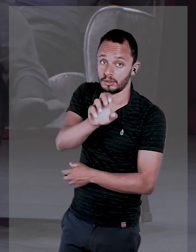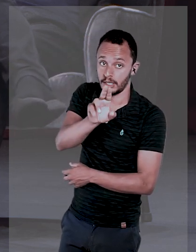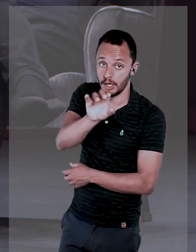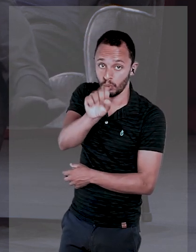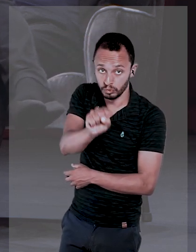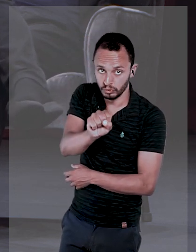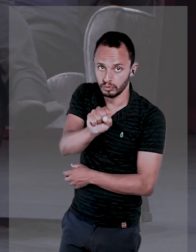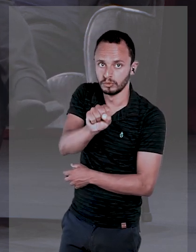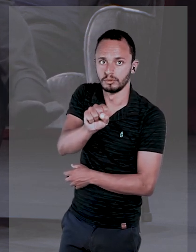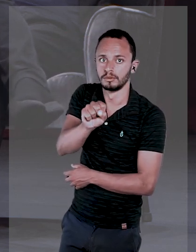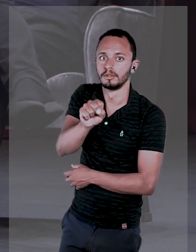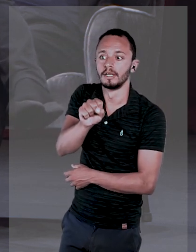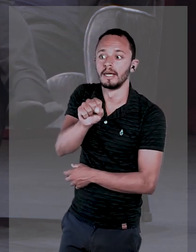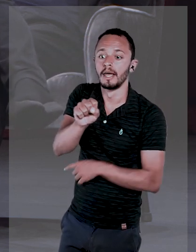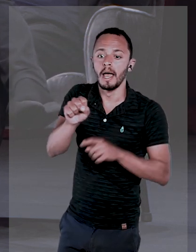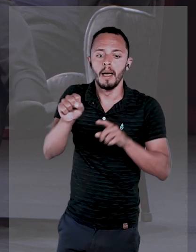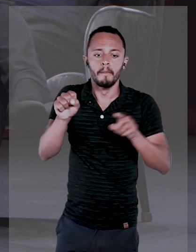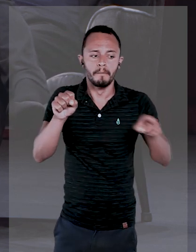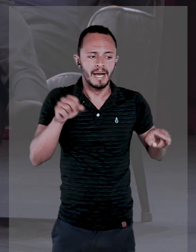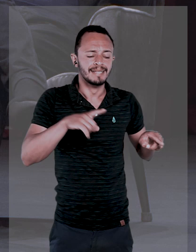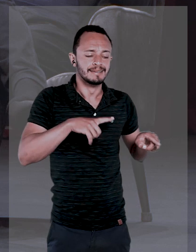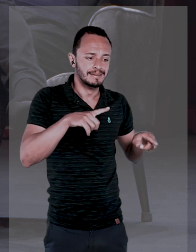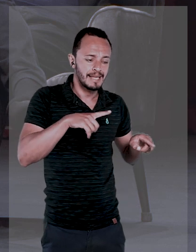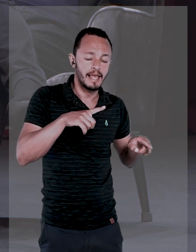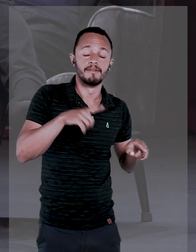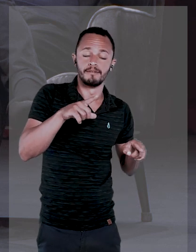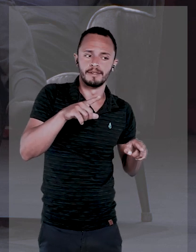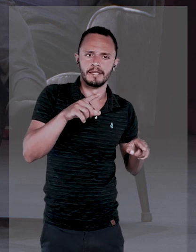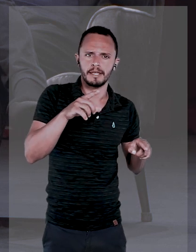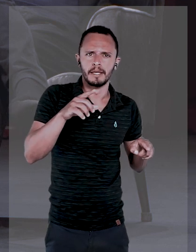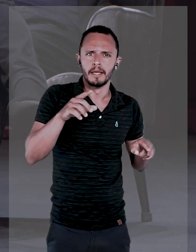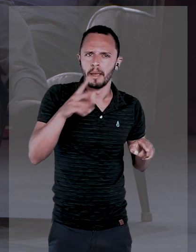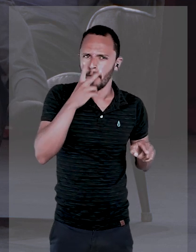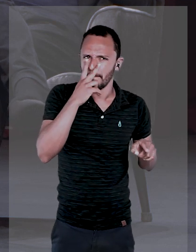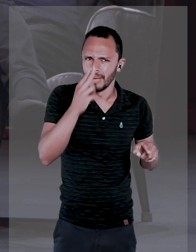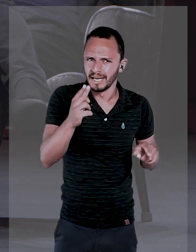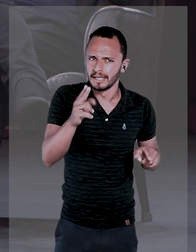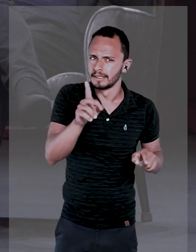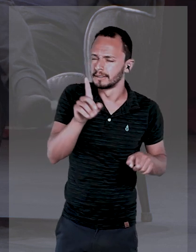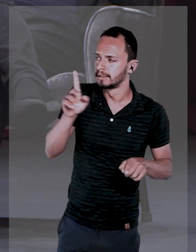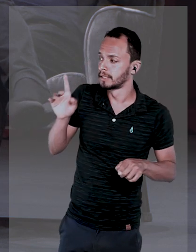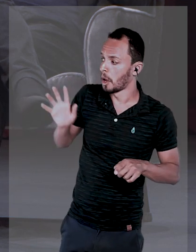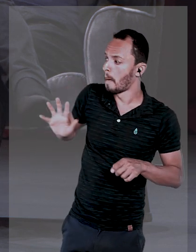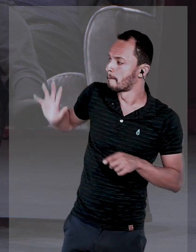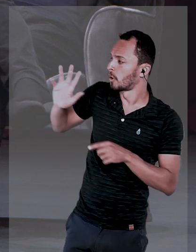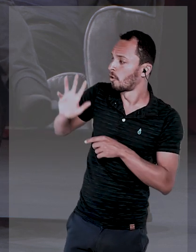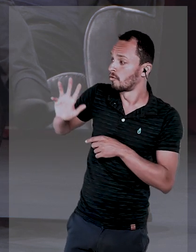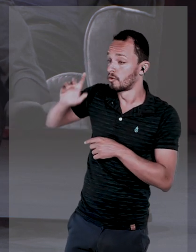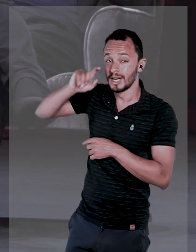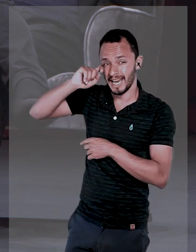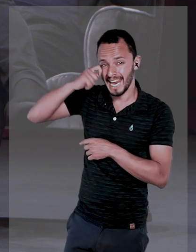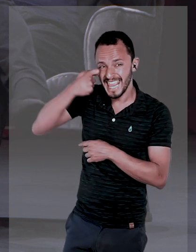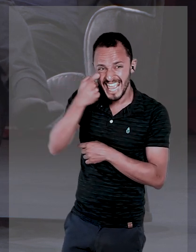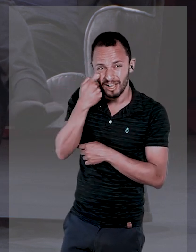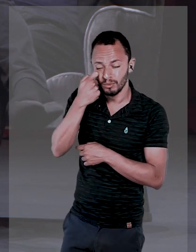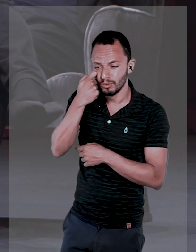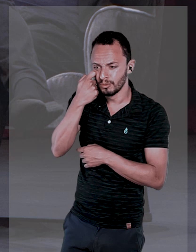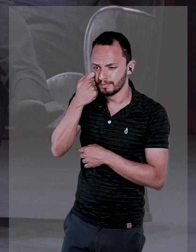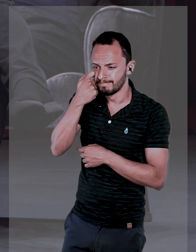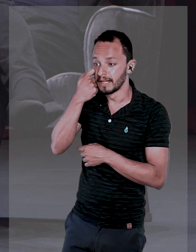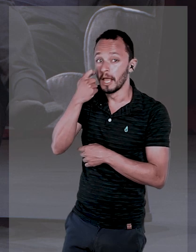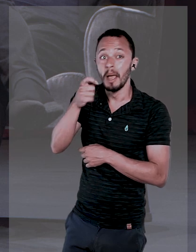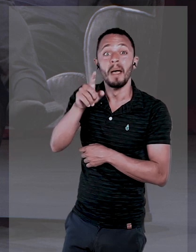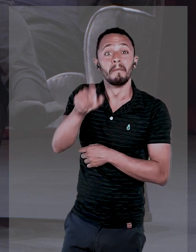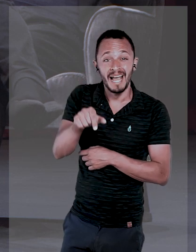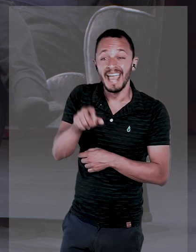se o que os judeus portugueses passaram não pode ser pior do que passaram os povos negros, por exemplo. Porque os povos